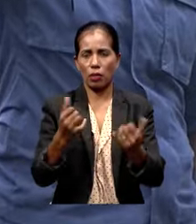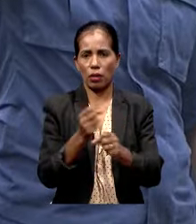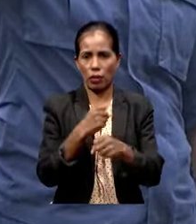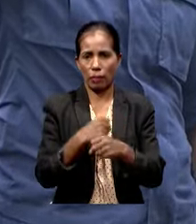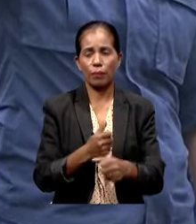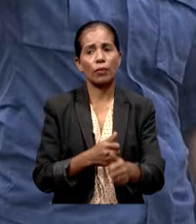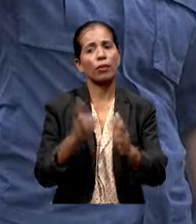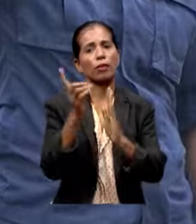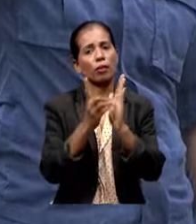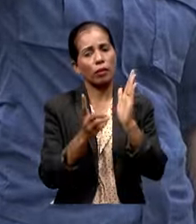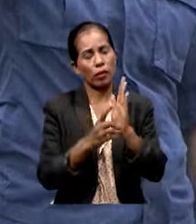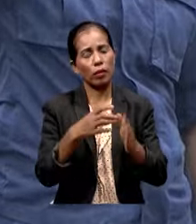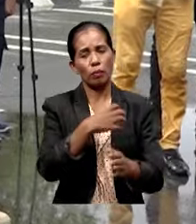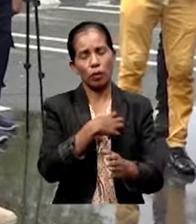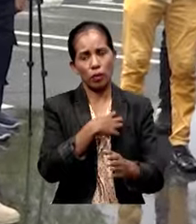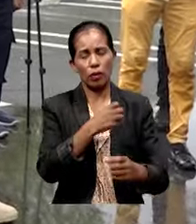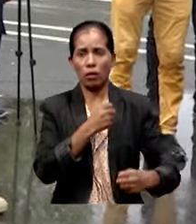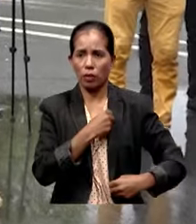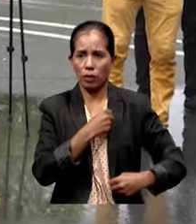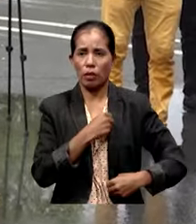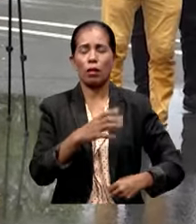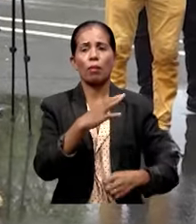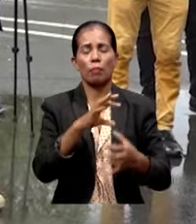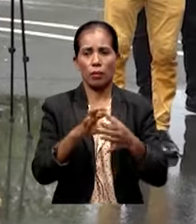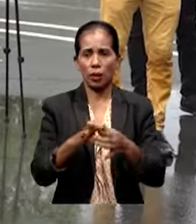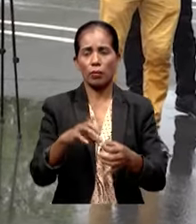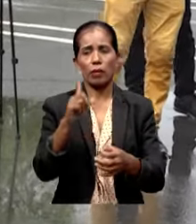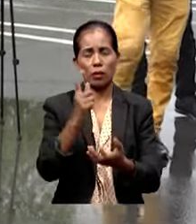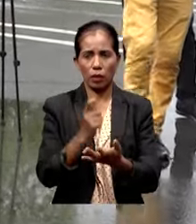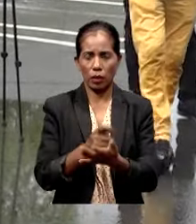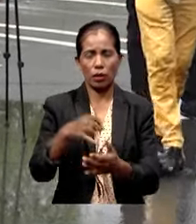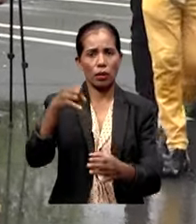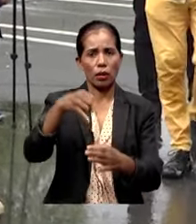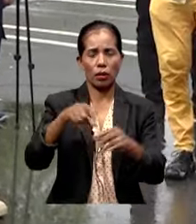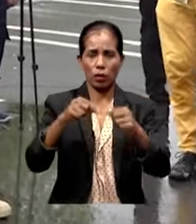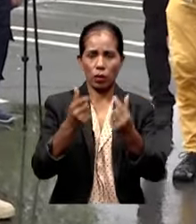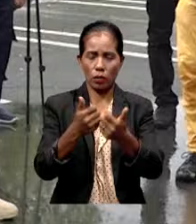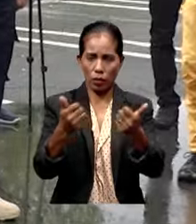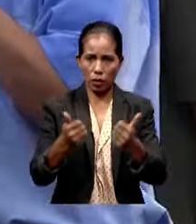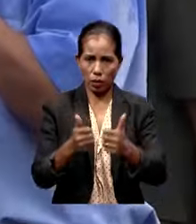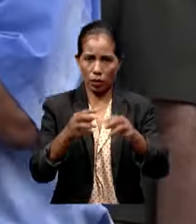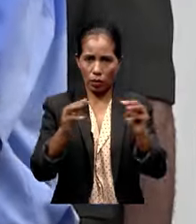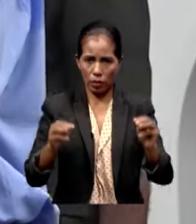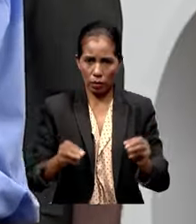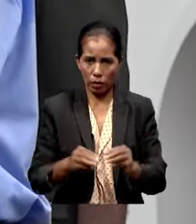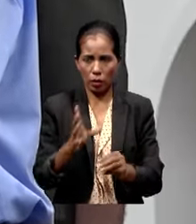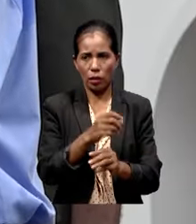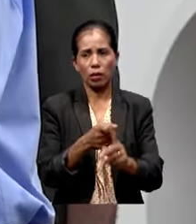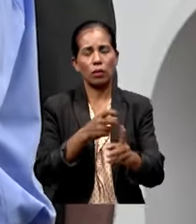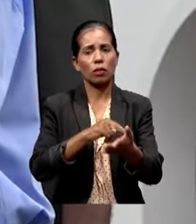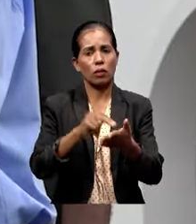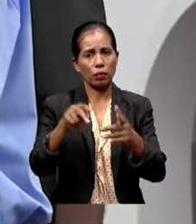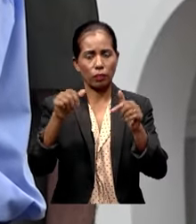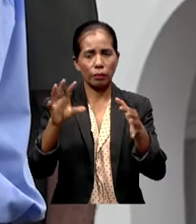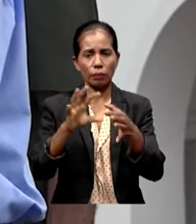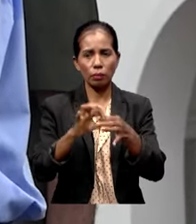Tuir dado o CP Intel no FFD Teli, membro Rihun Ida Resin, mac inclinaan ia grupo Arte Marciais no Rituais, o si número né,